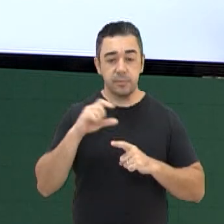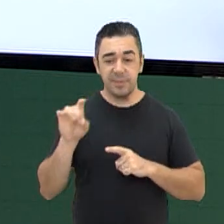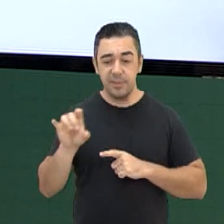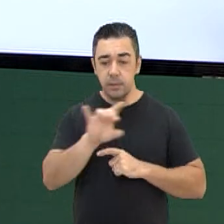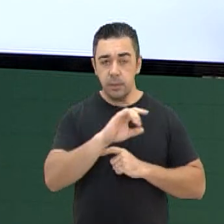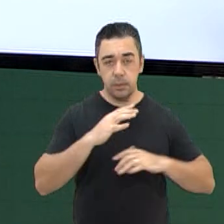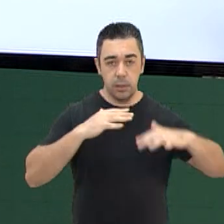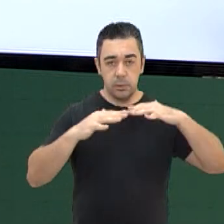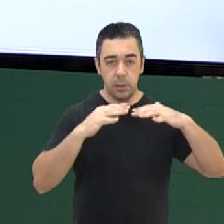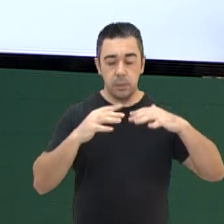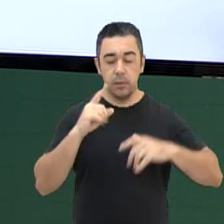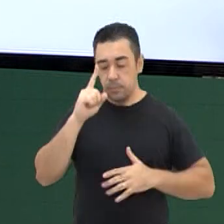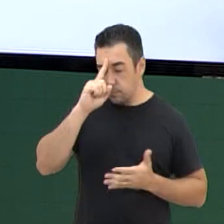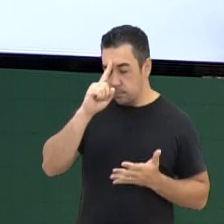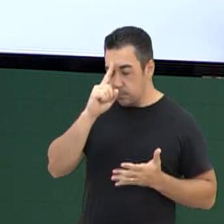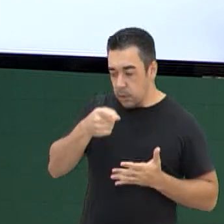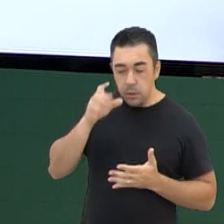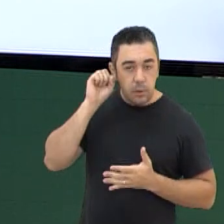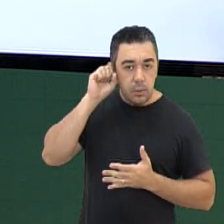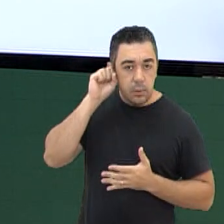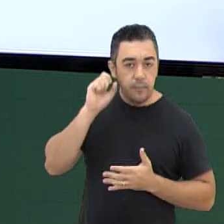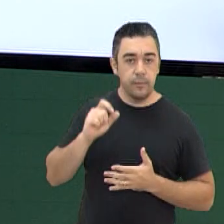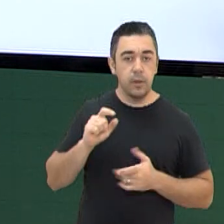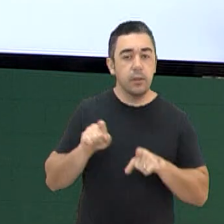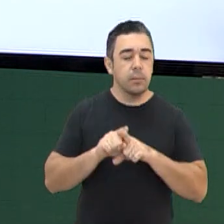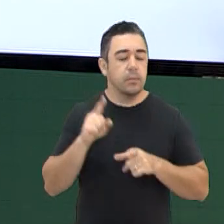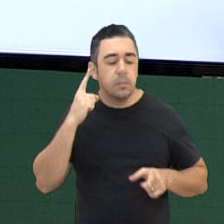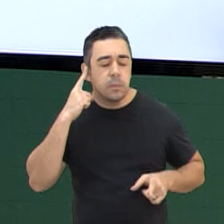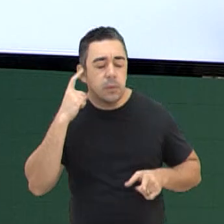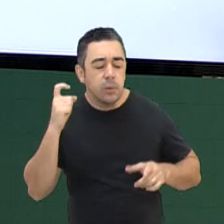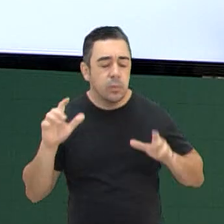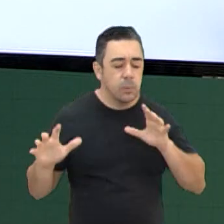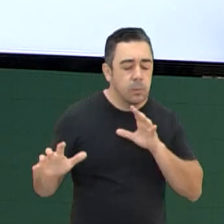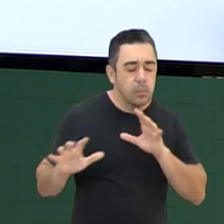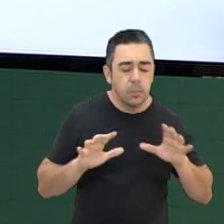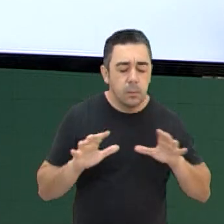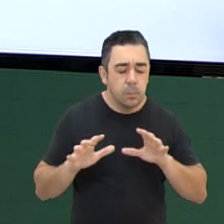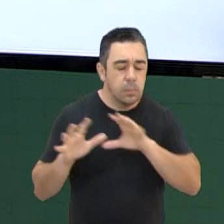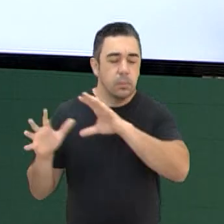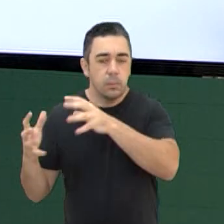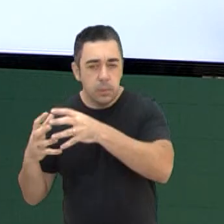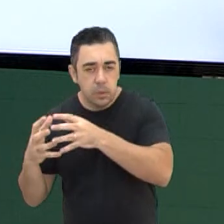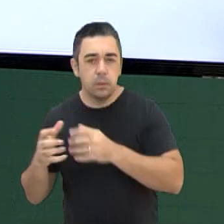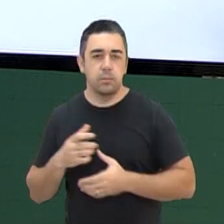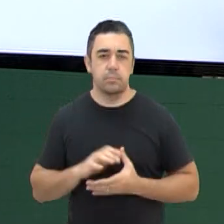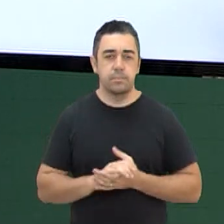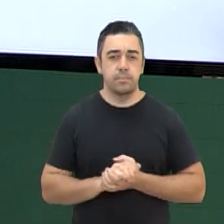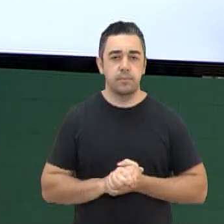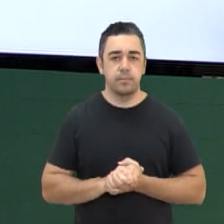pelos juízes e também os ruídos emitidos pelos guizos da bola.